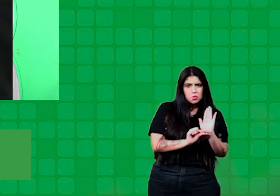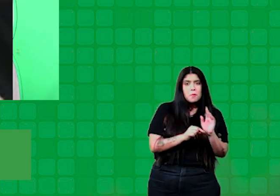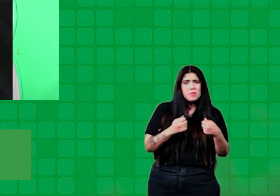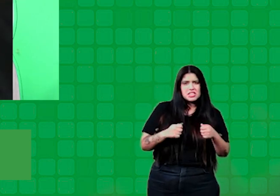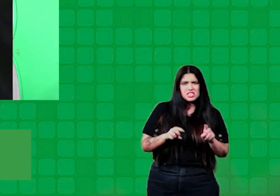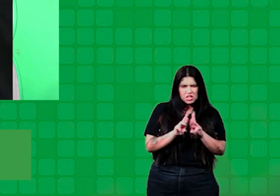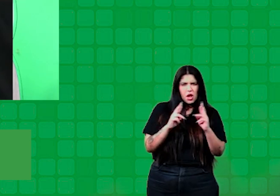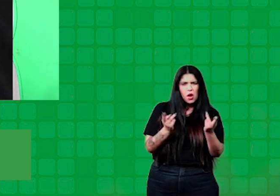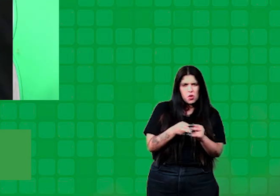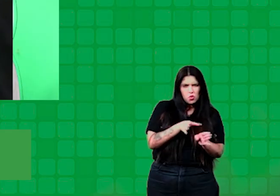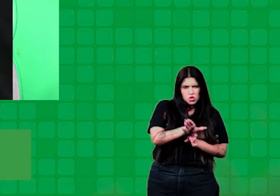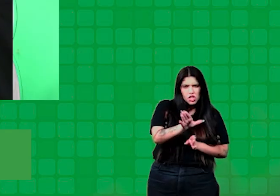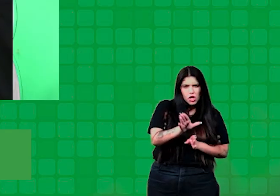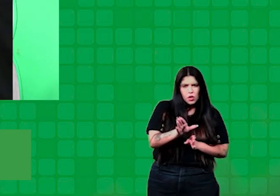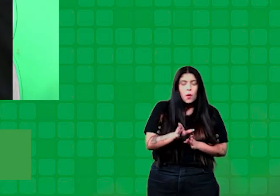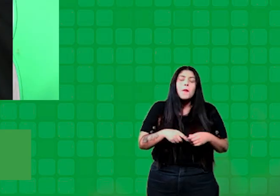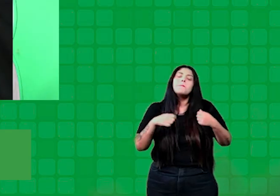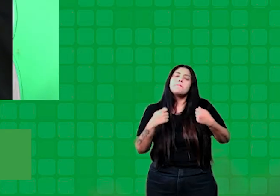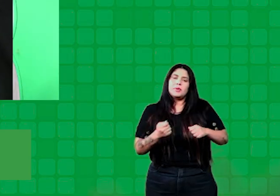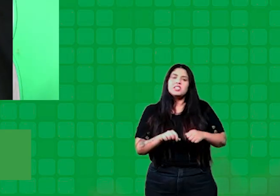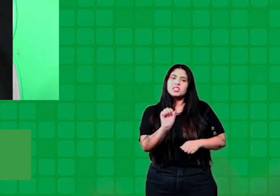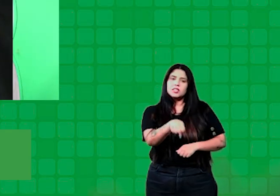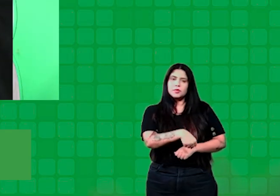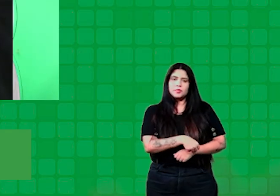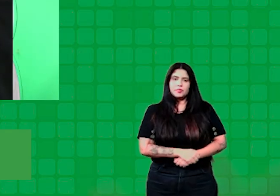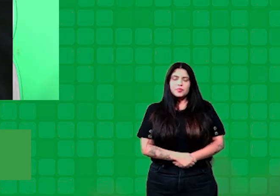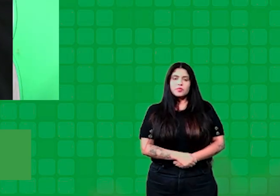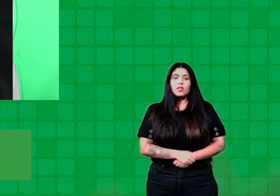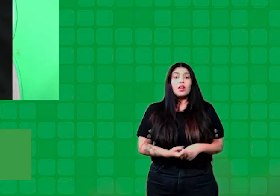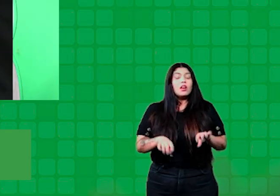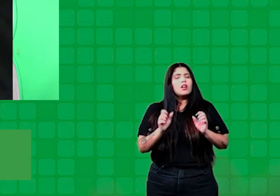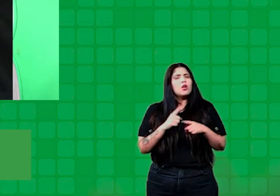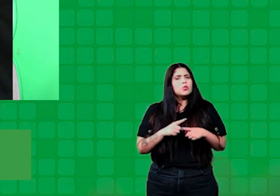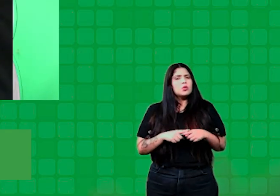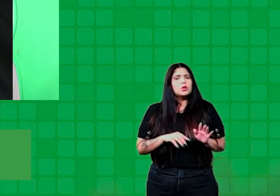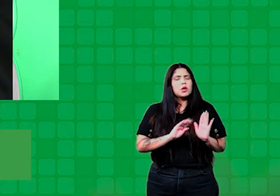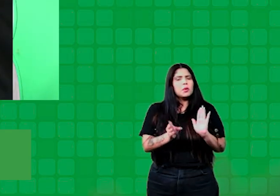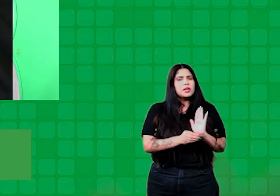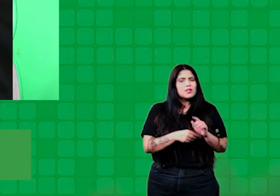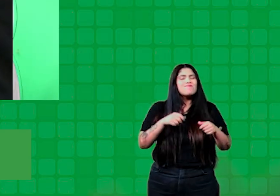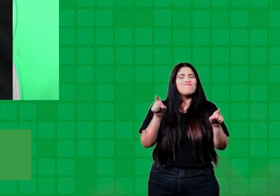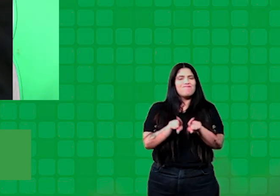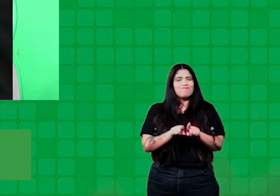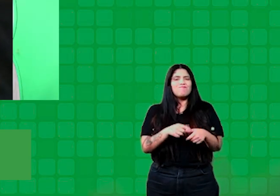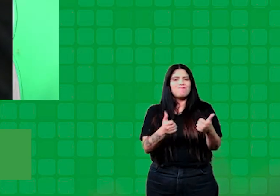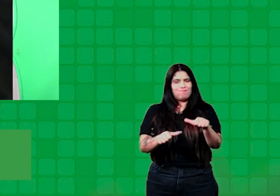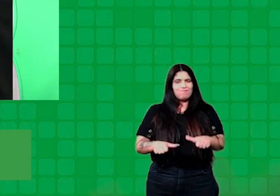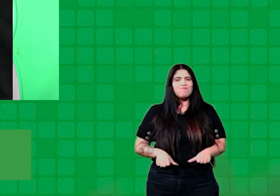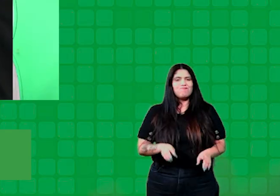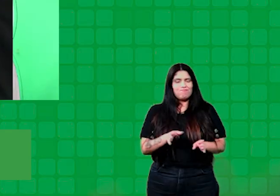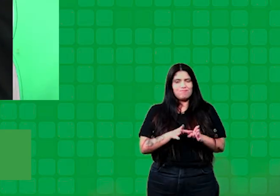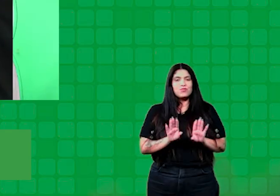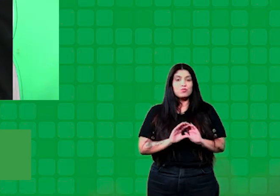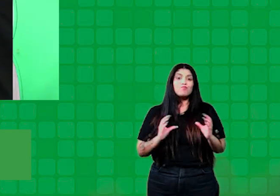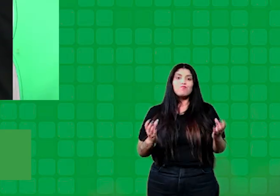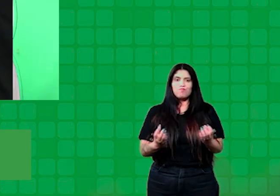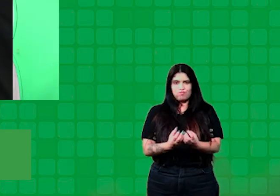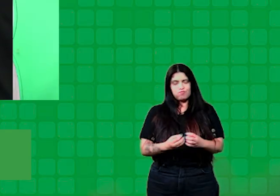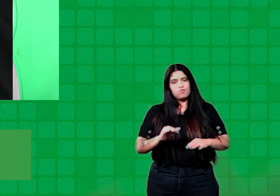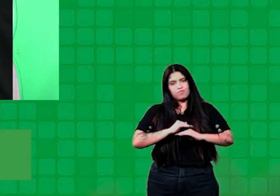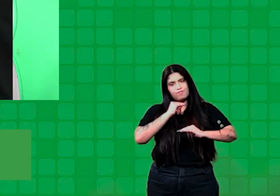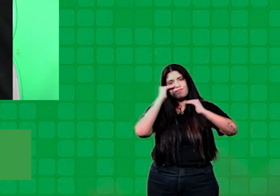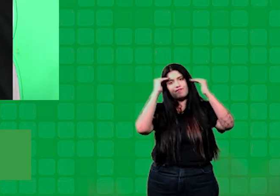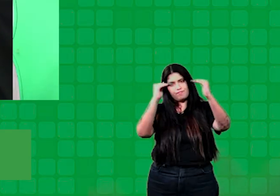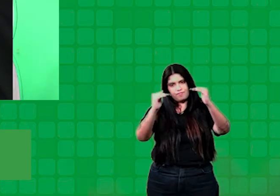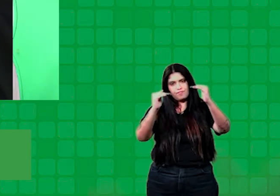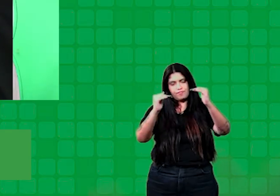Porque o anexo também ele é avaliado por esse Conselho Superior. Né? Para mim ficou claro, então novamente te agradeço